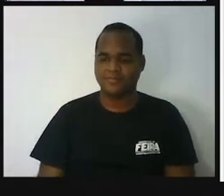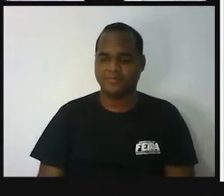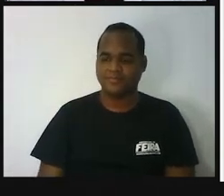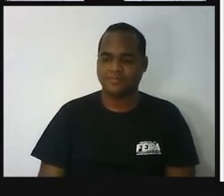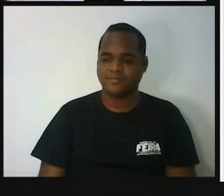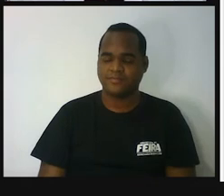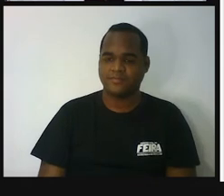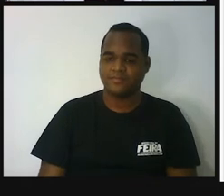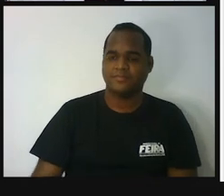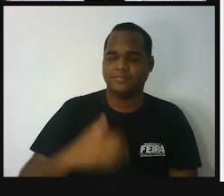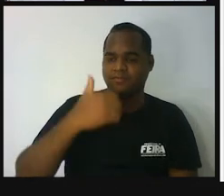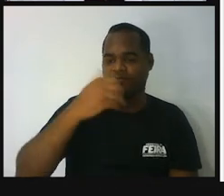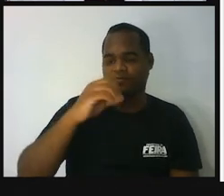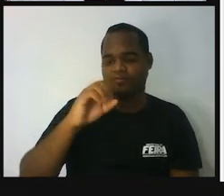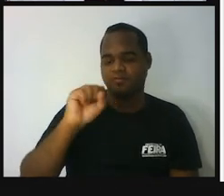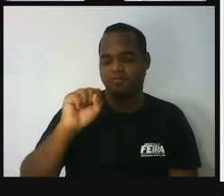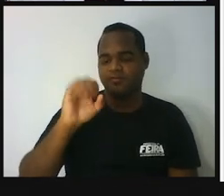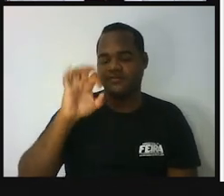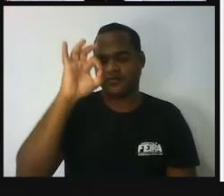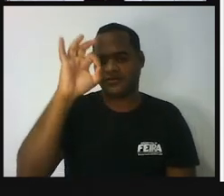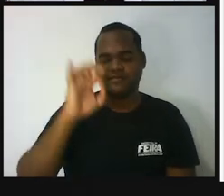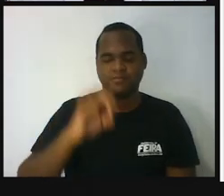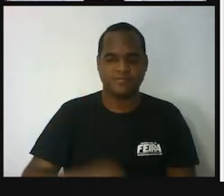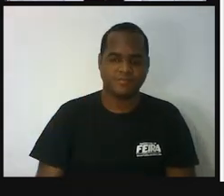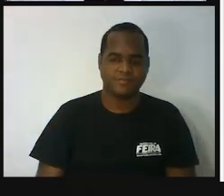108 graus.